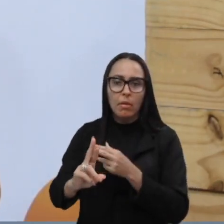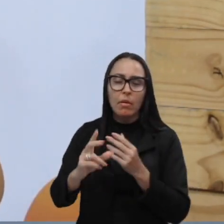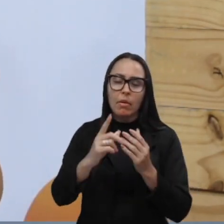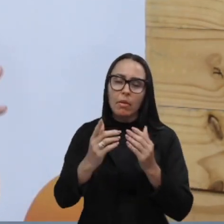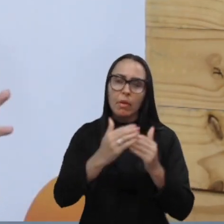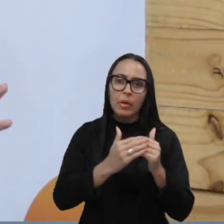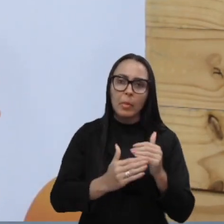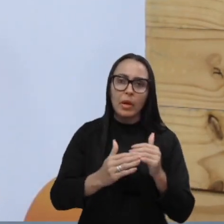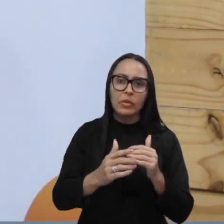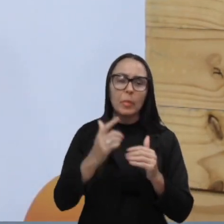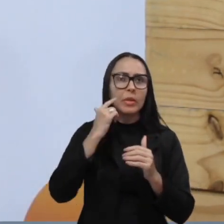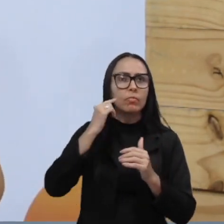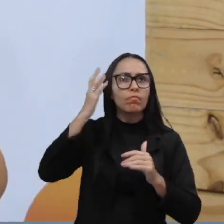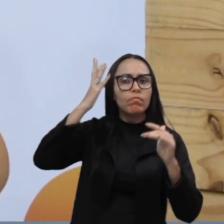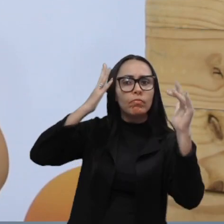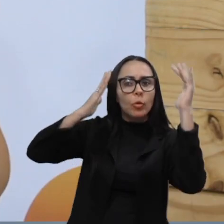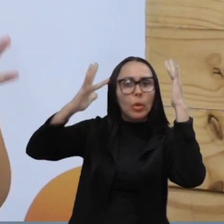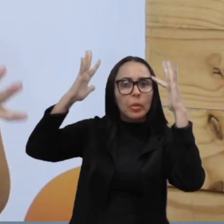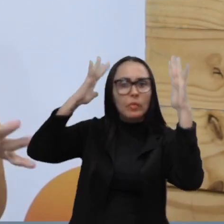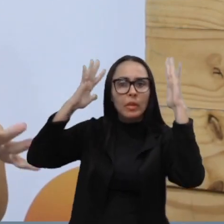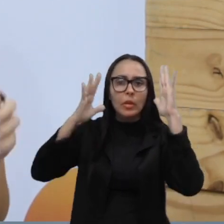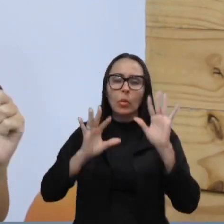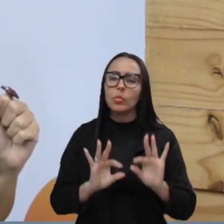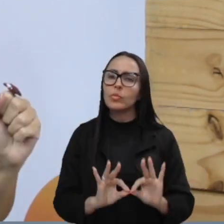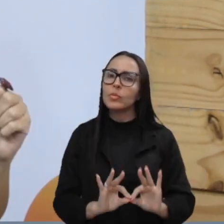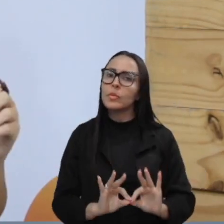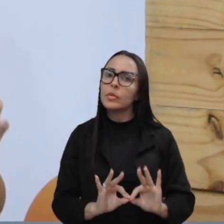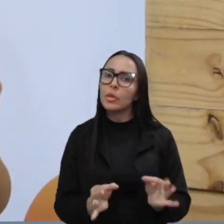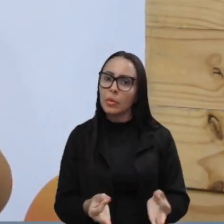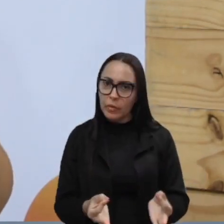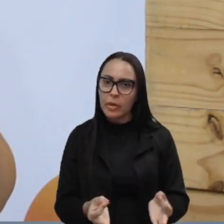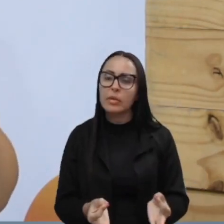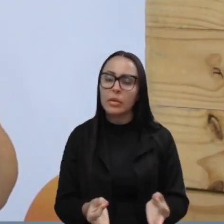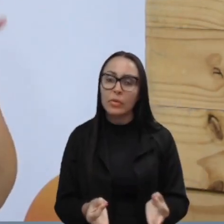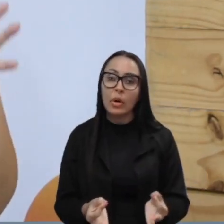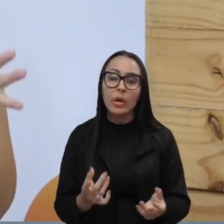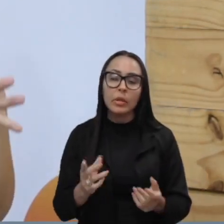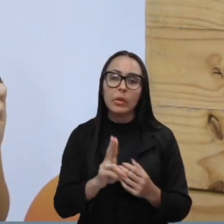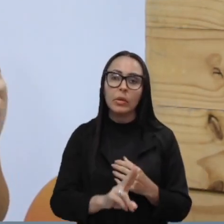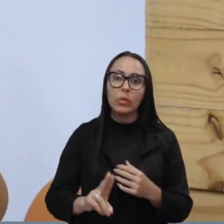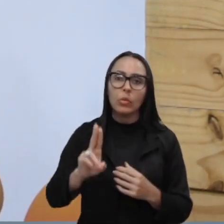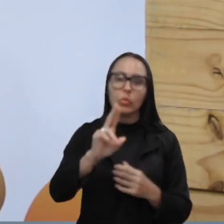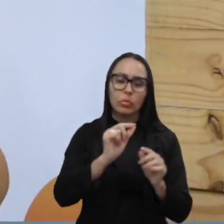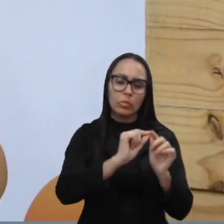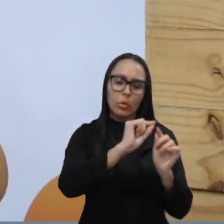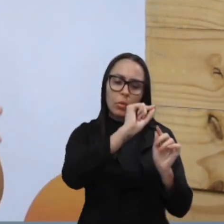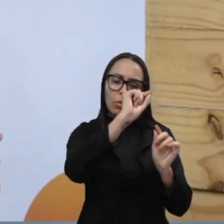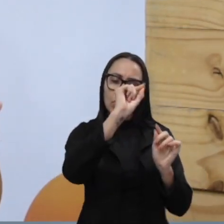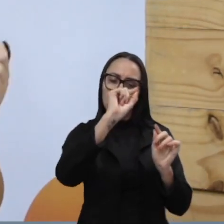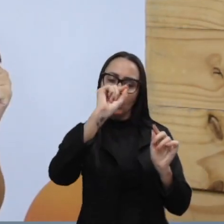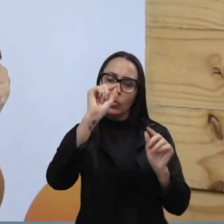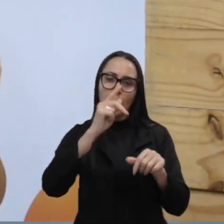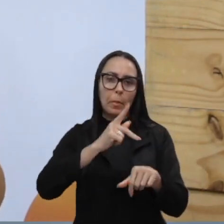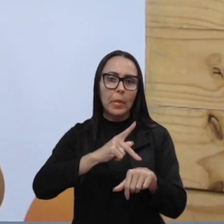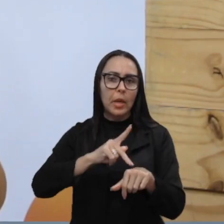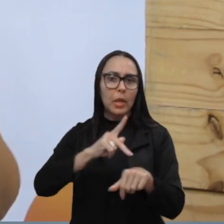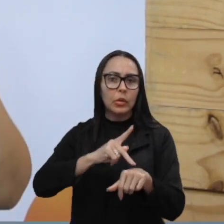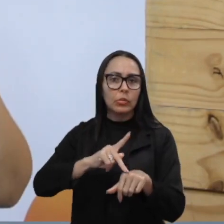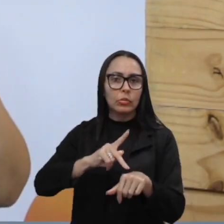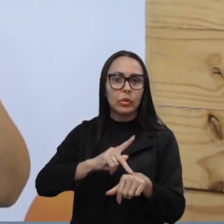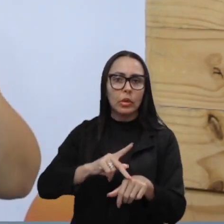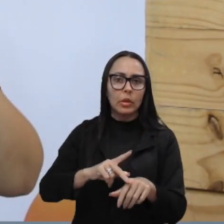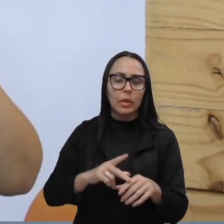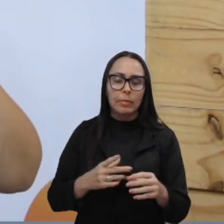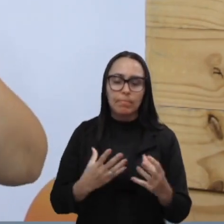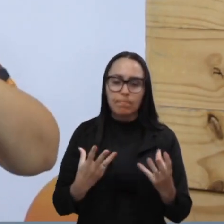uma abstração, de uma simplificação da forma, de uso de contornos pretos, chapados, de uma